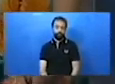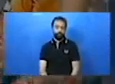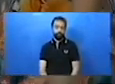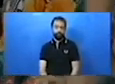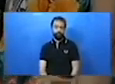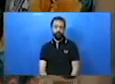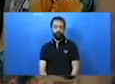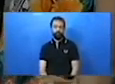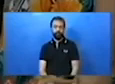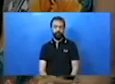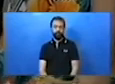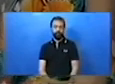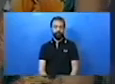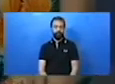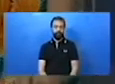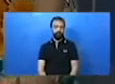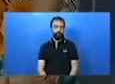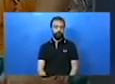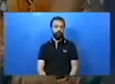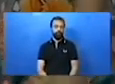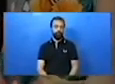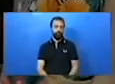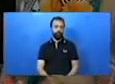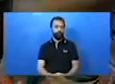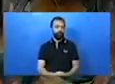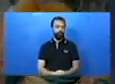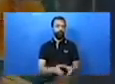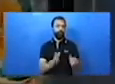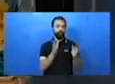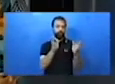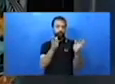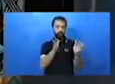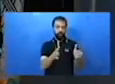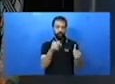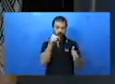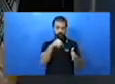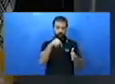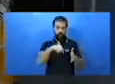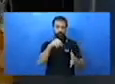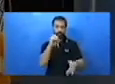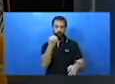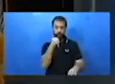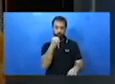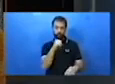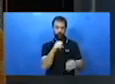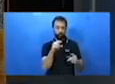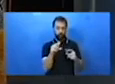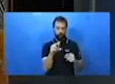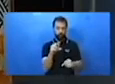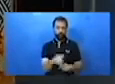partes. Olha lá o número já indicando. Cada uma com 8. Por que 8? O total não